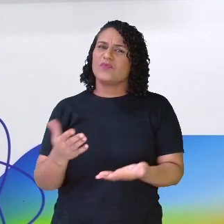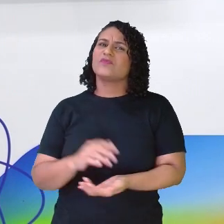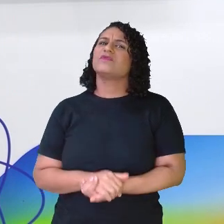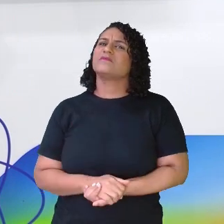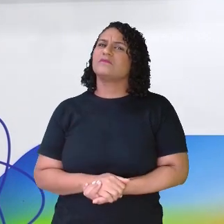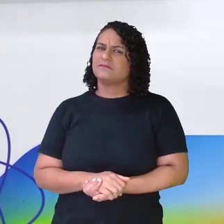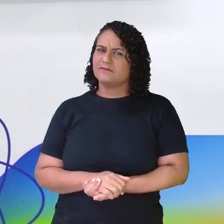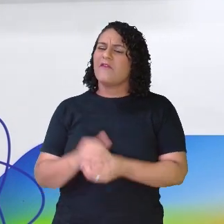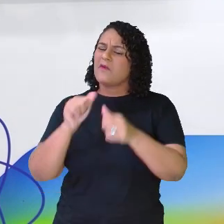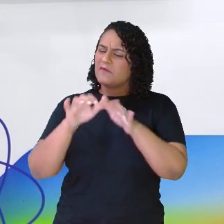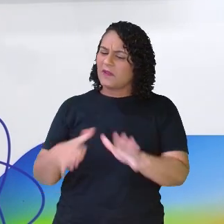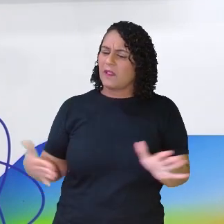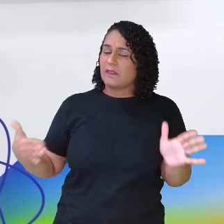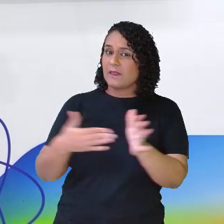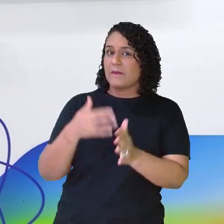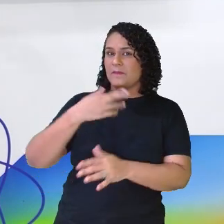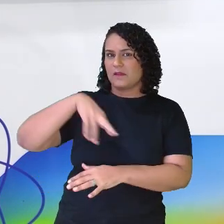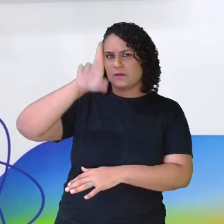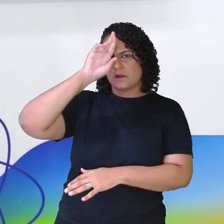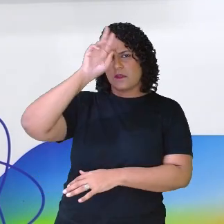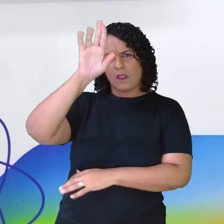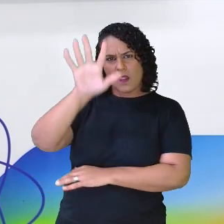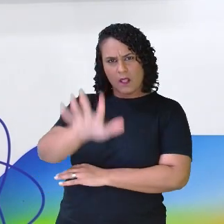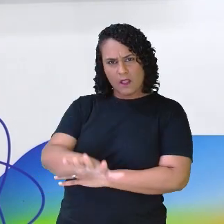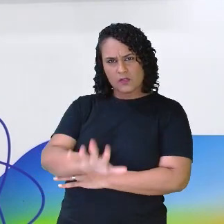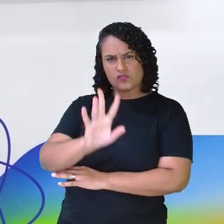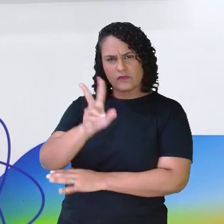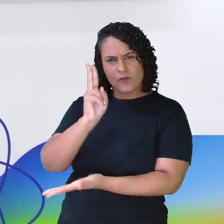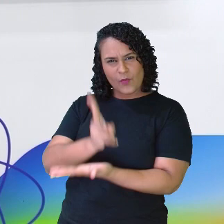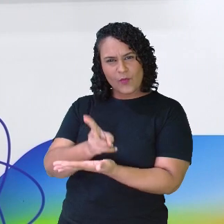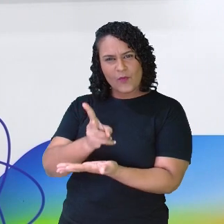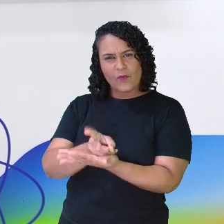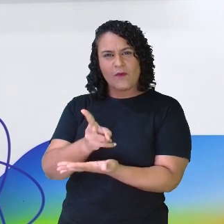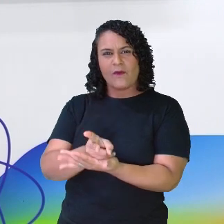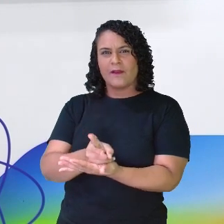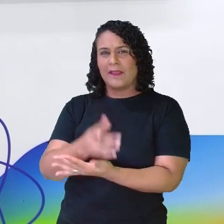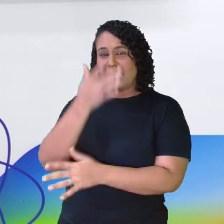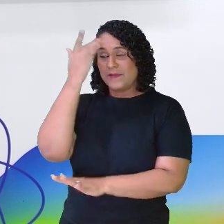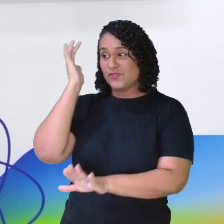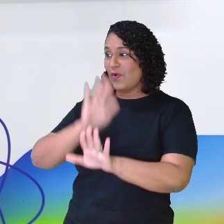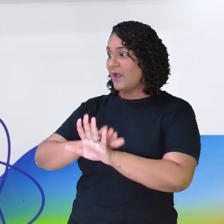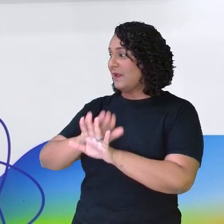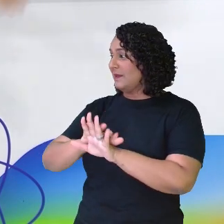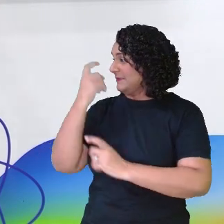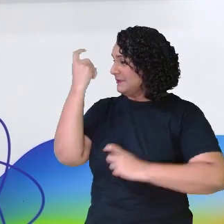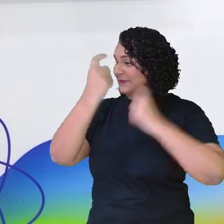até meio-dia, então relaxa que a gente vai seguir. O professor da produção ali se